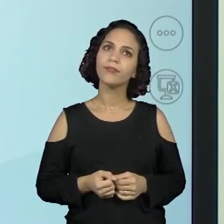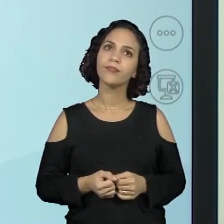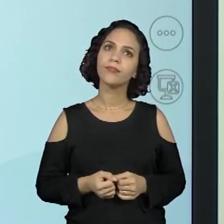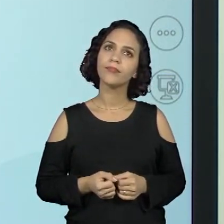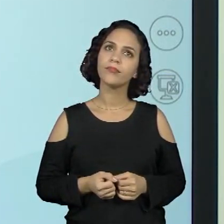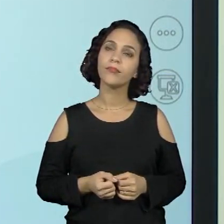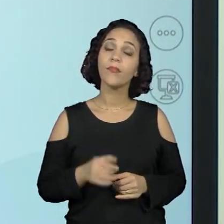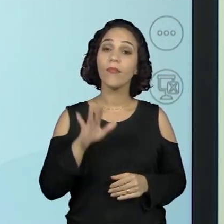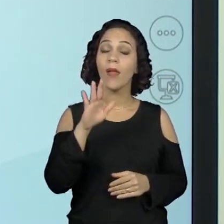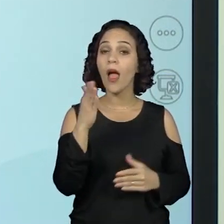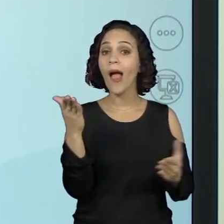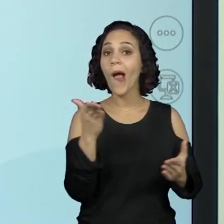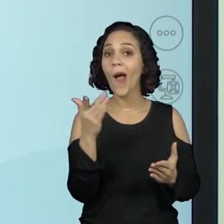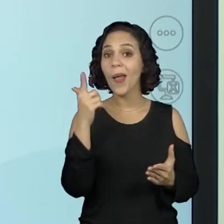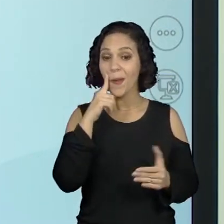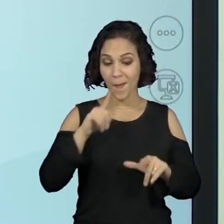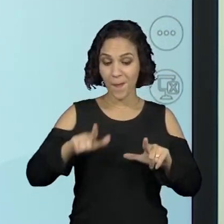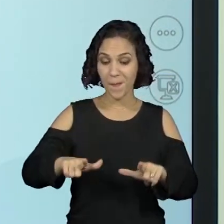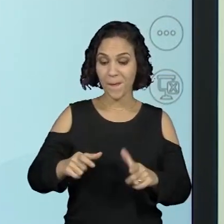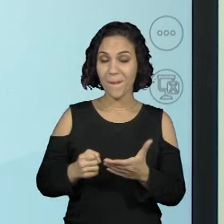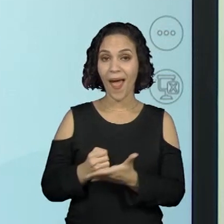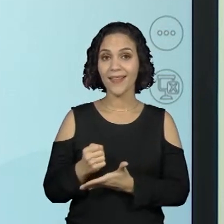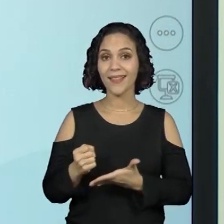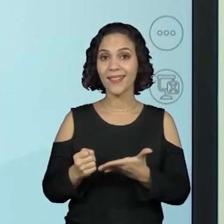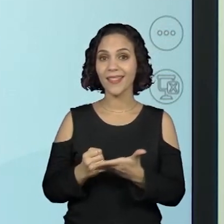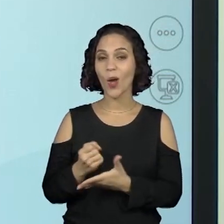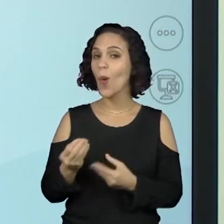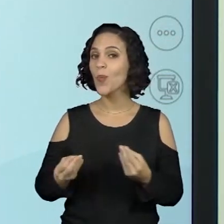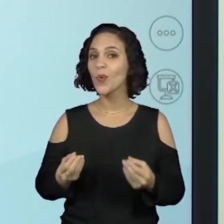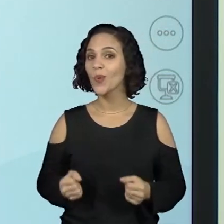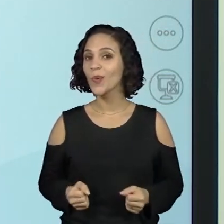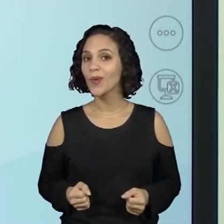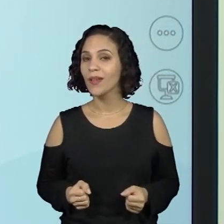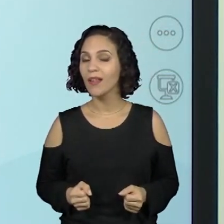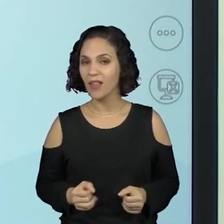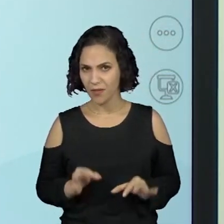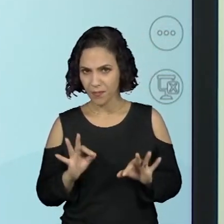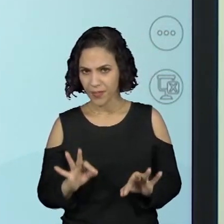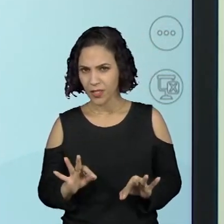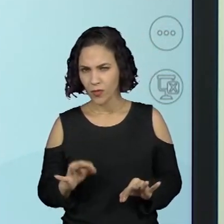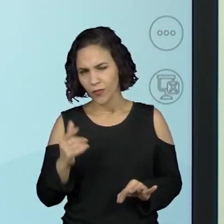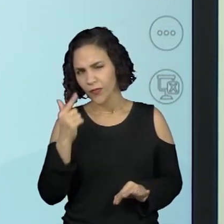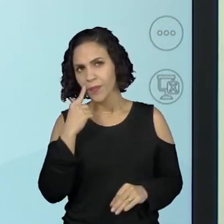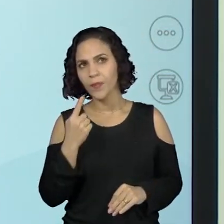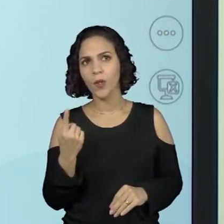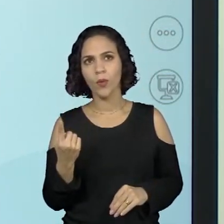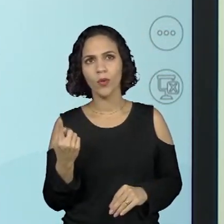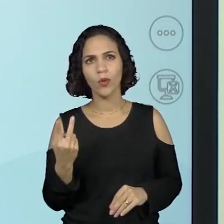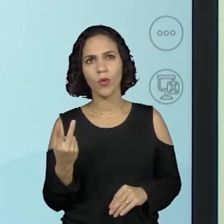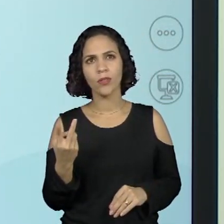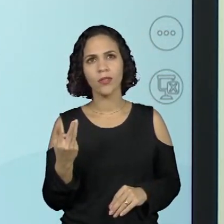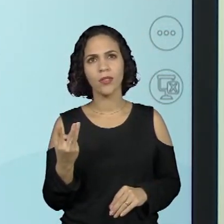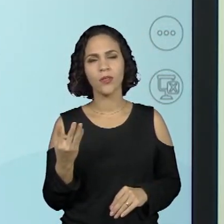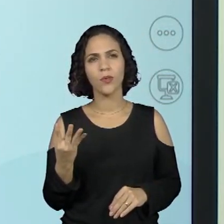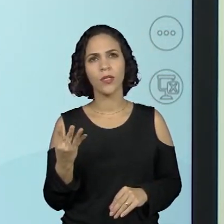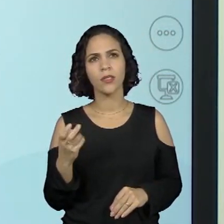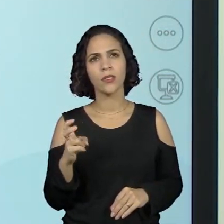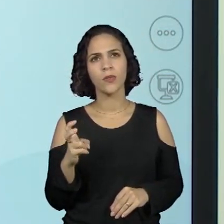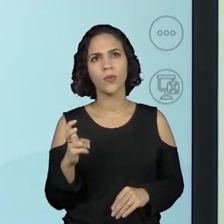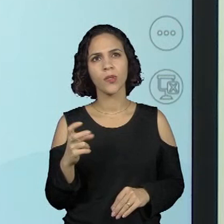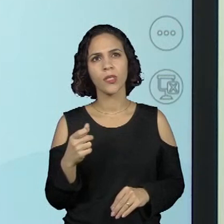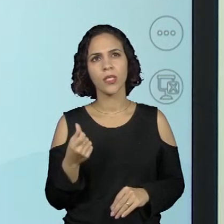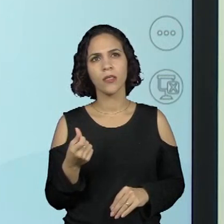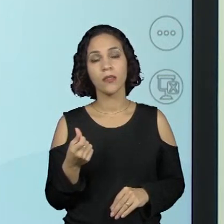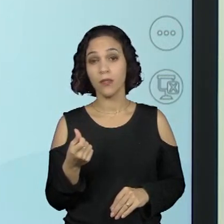E em relação à base, como é que é a base? É um hexágono mesmo? 1, 2, 3, 4,